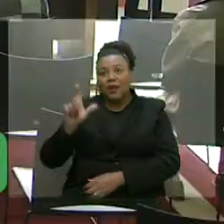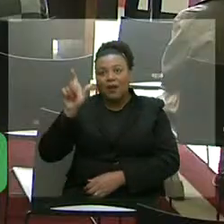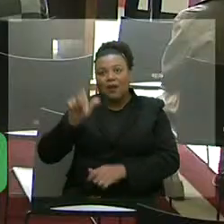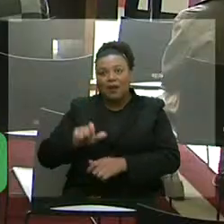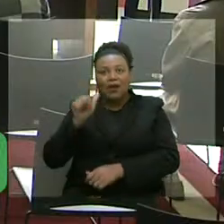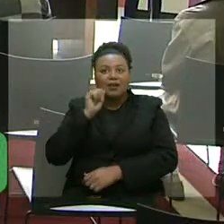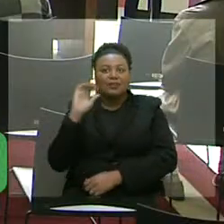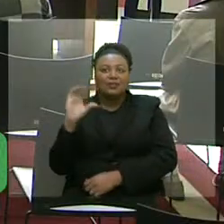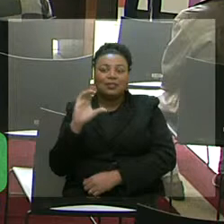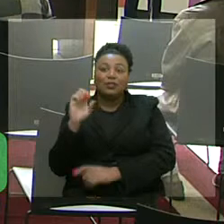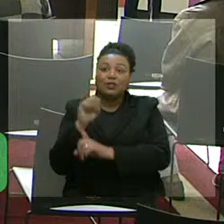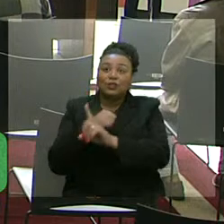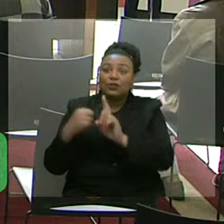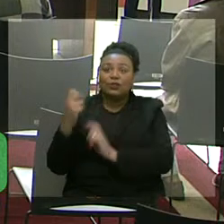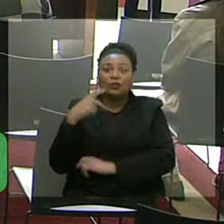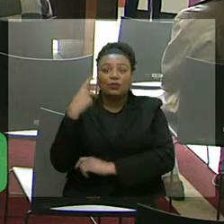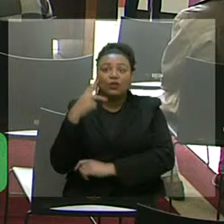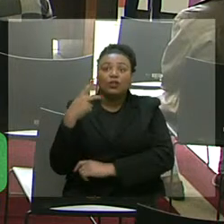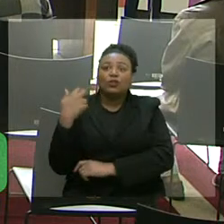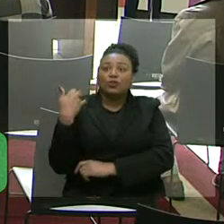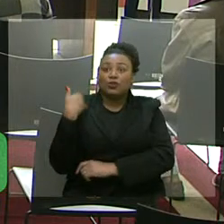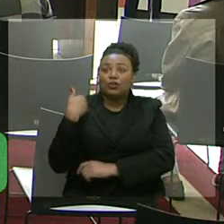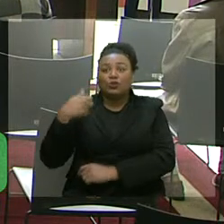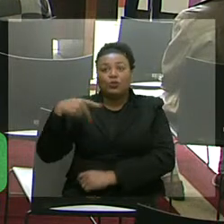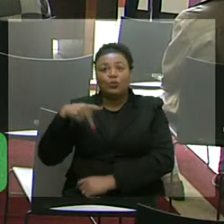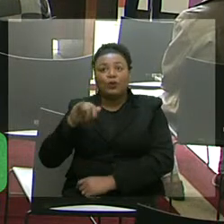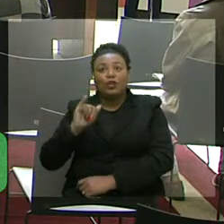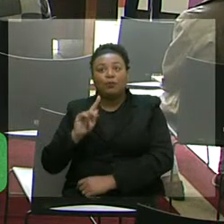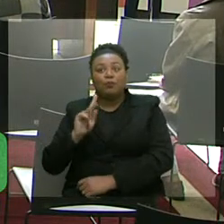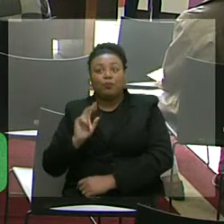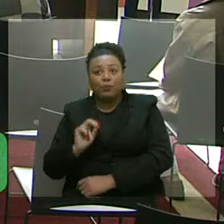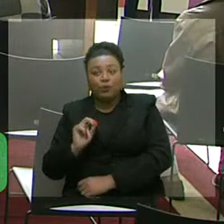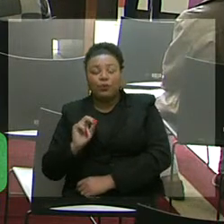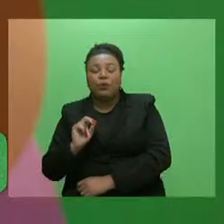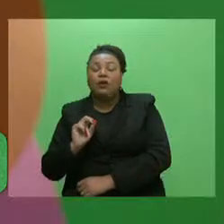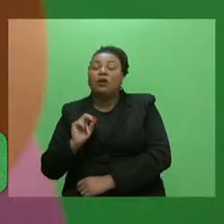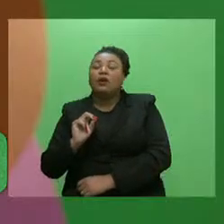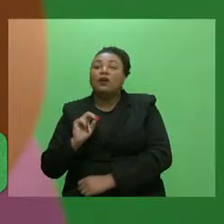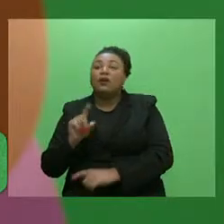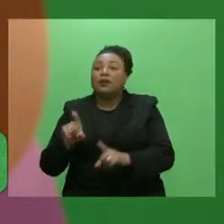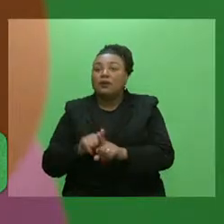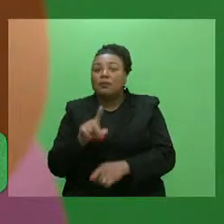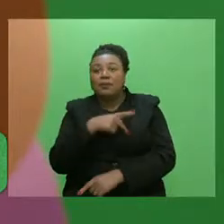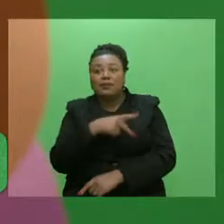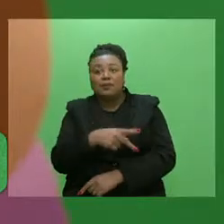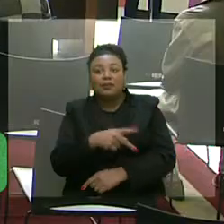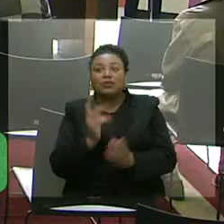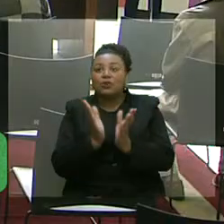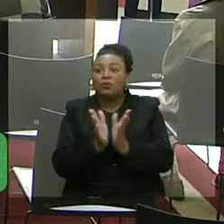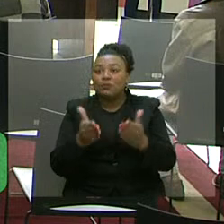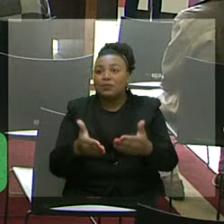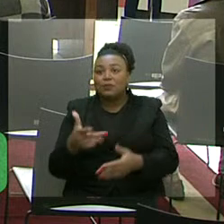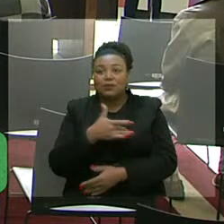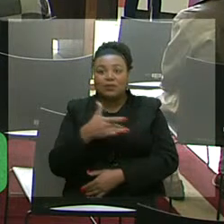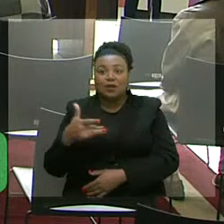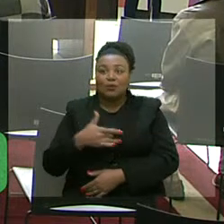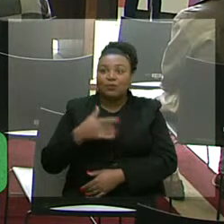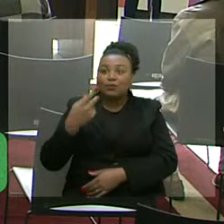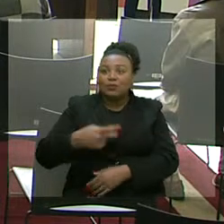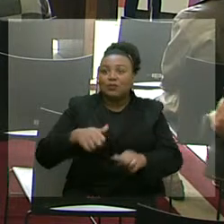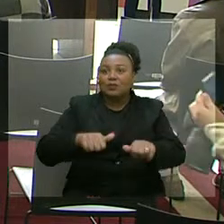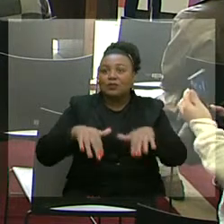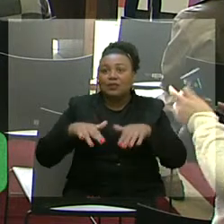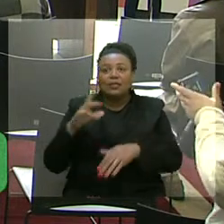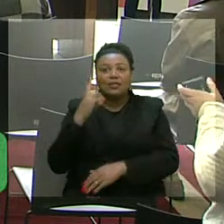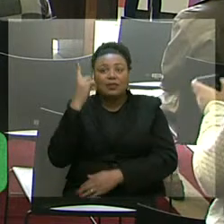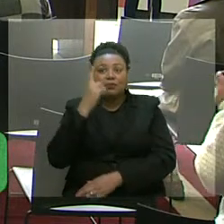a cientista social e política do Instituto IPO, Elis Hardman, a presidente da Comissão de Saúde da Assembleia Legislativa,